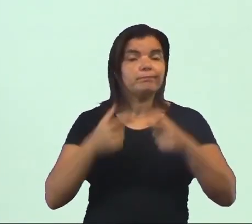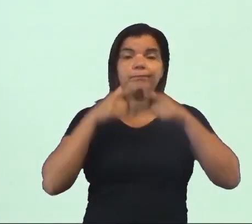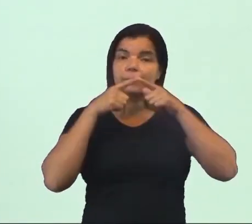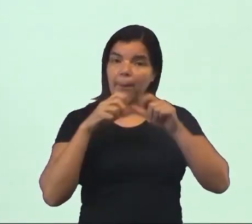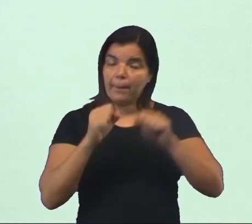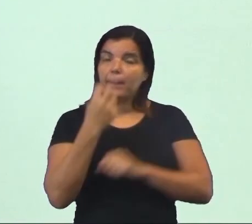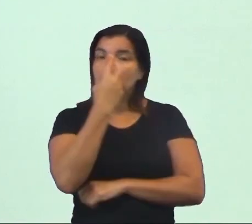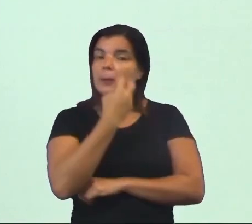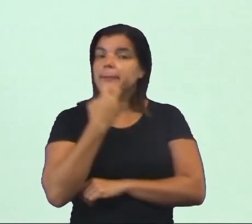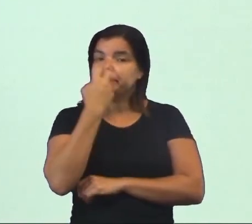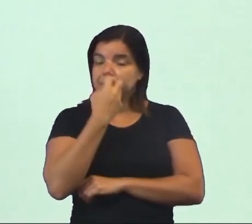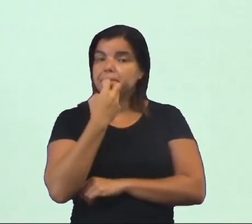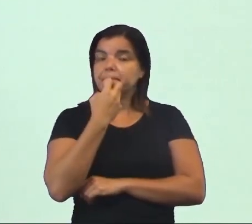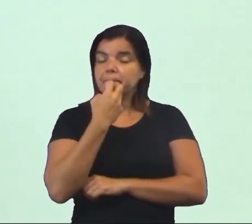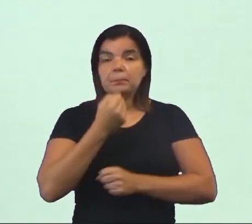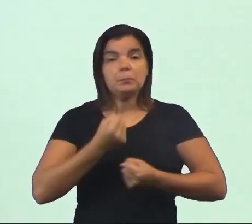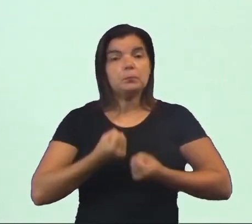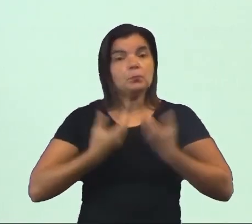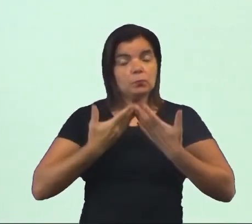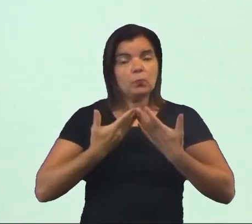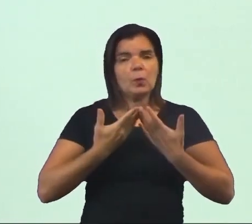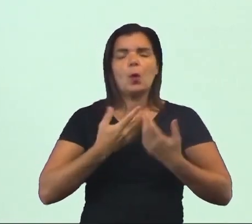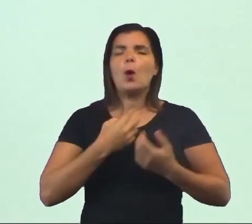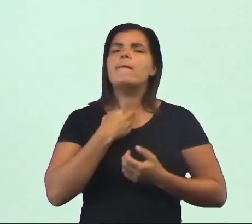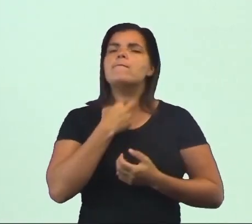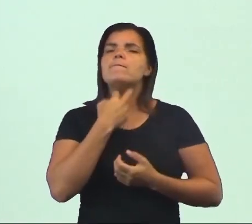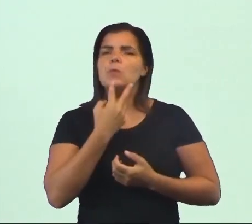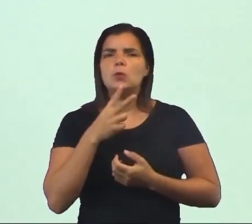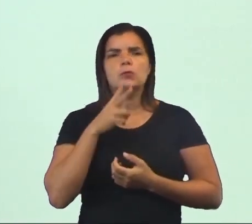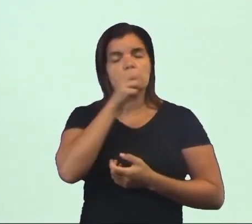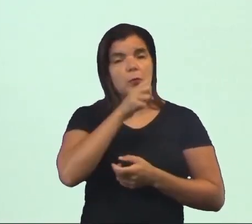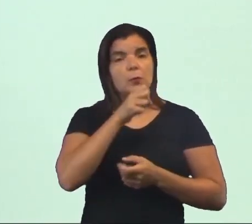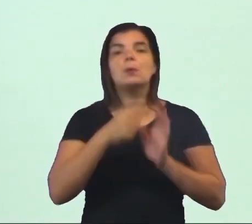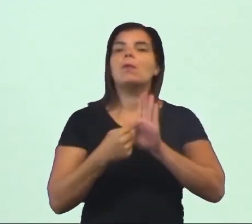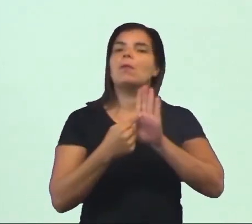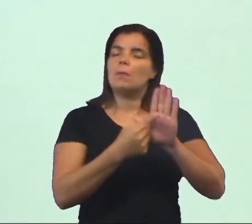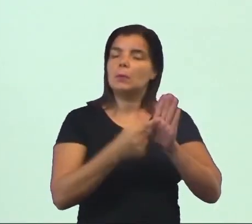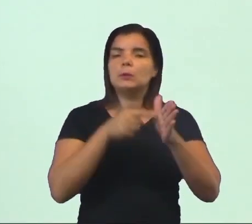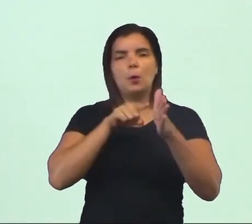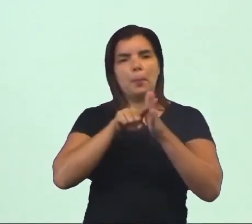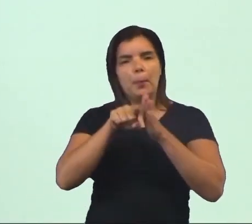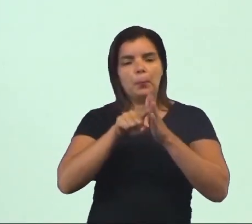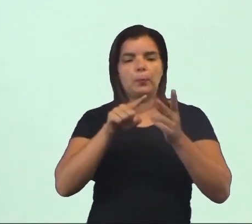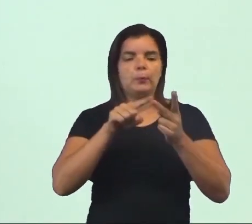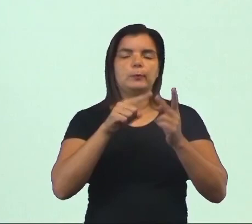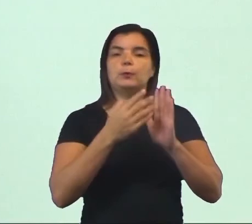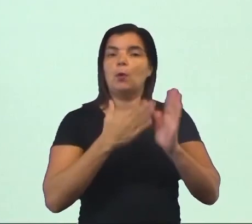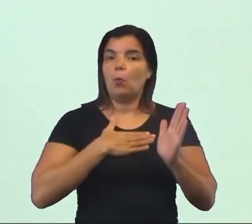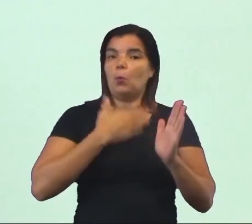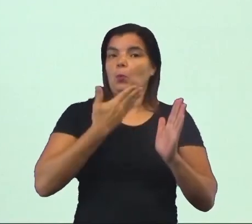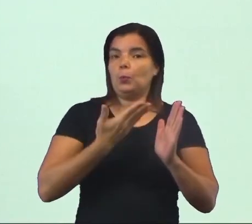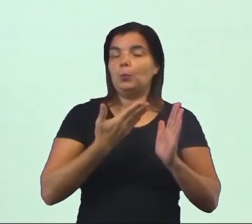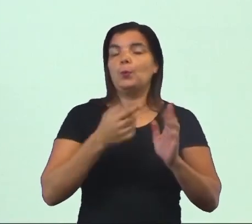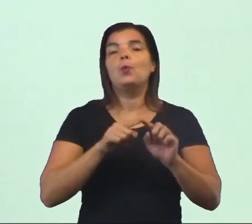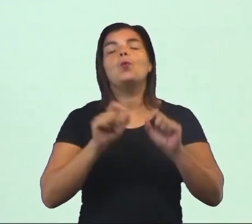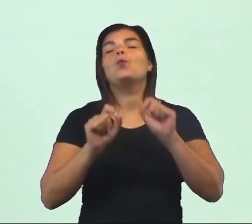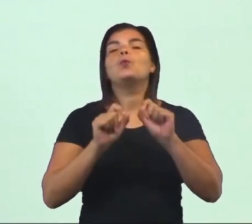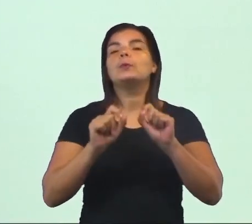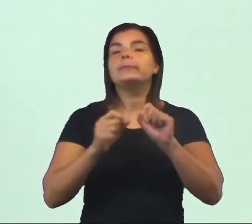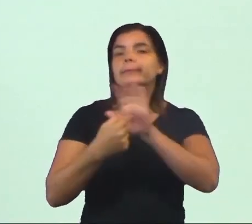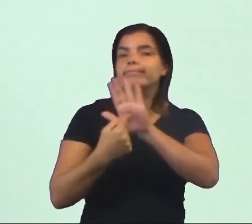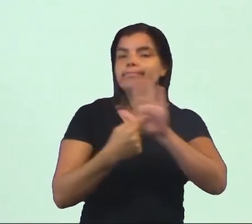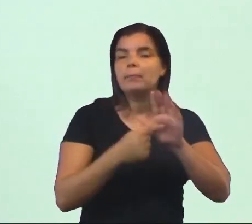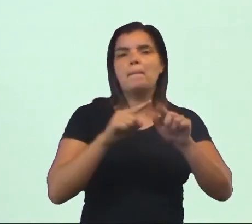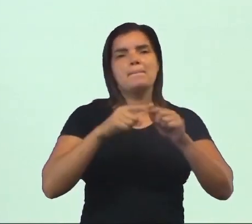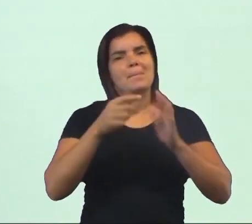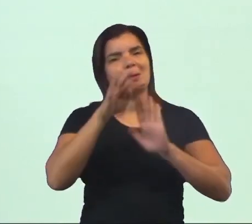linguagem oral, as expressões, a entonação, indica se é uma pergunta, se é uma exclamação, o que você quer exprimir. Agora,